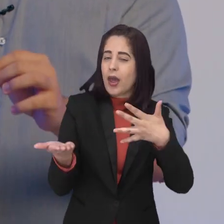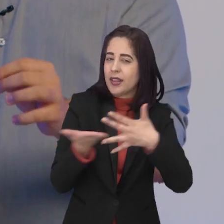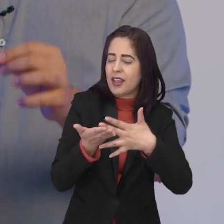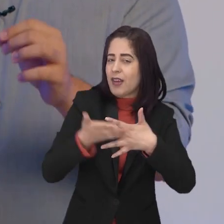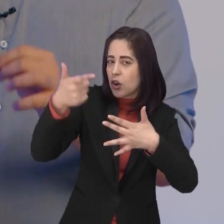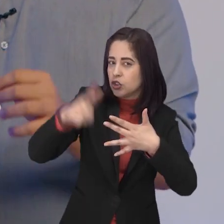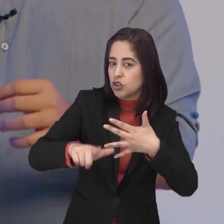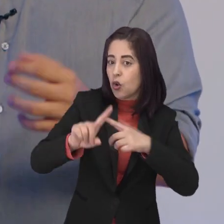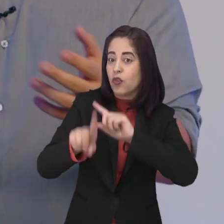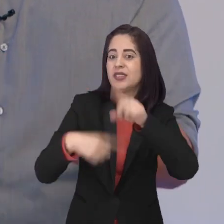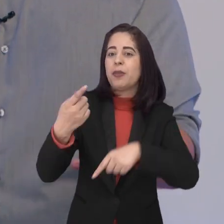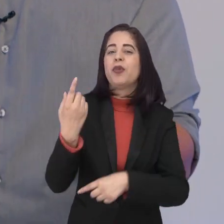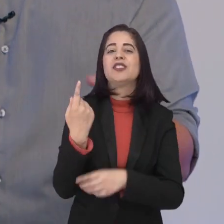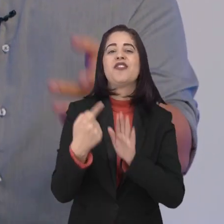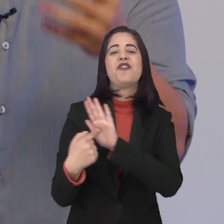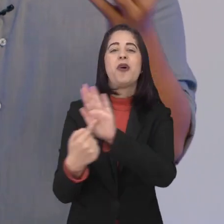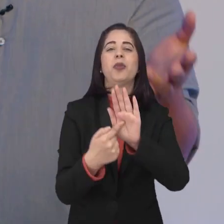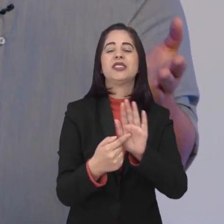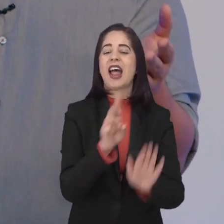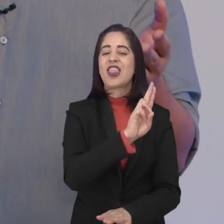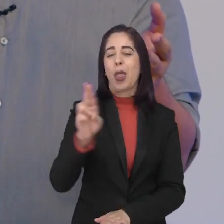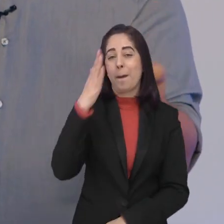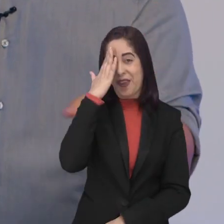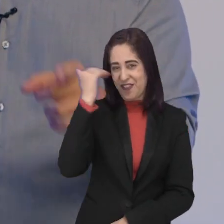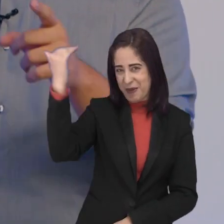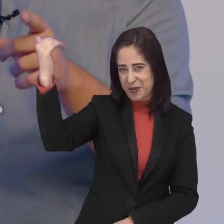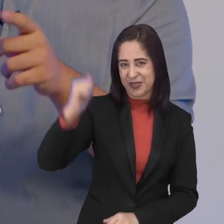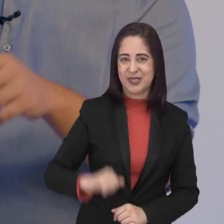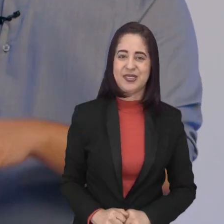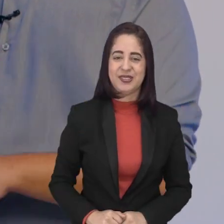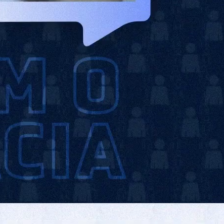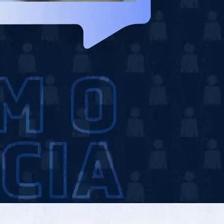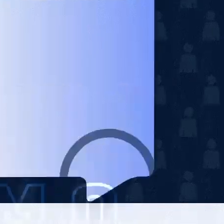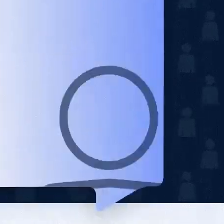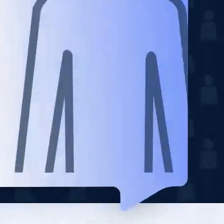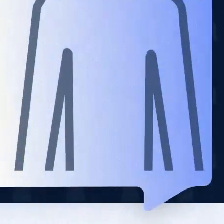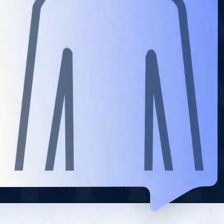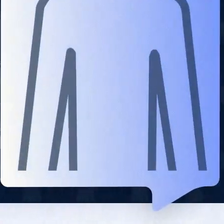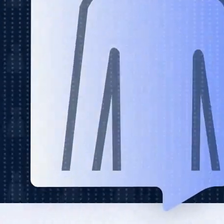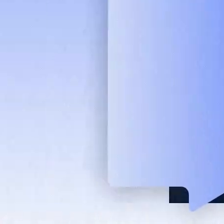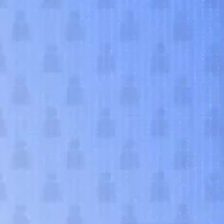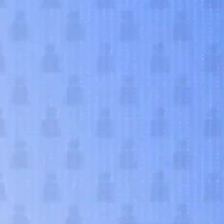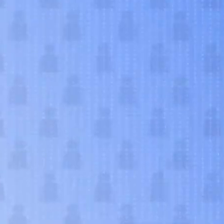última pausa, e na volta tem o quê? Tem nomes da cidade, não saia daí.